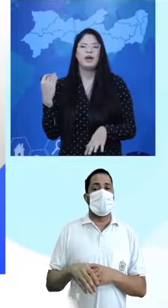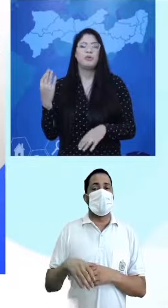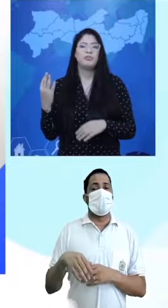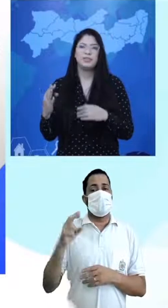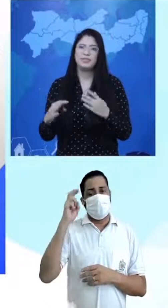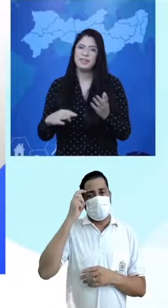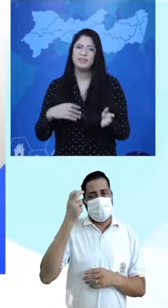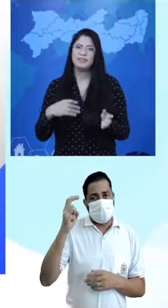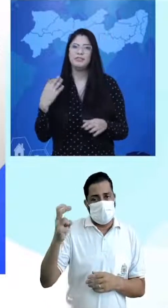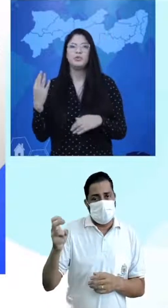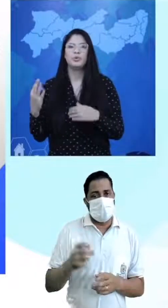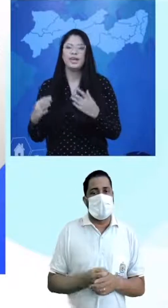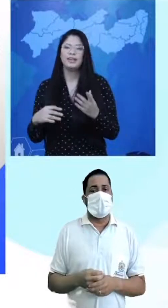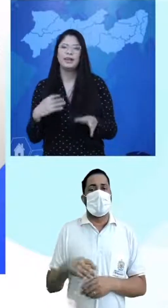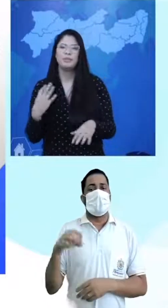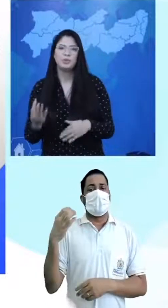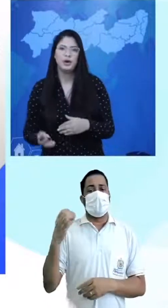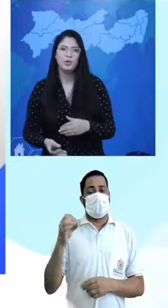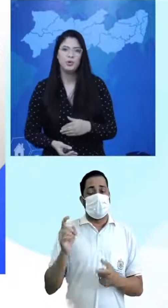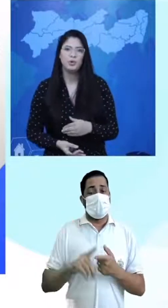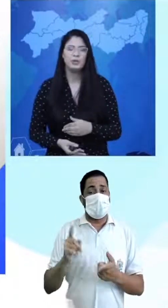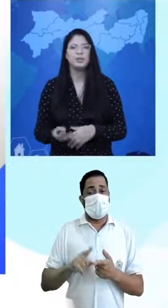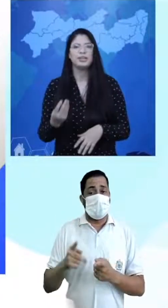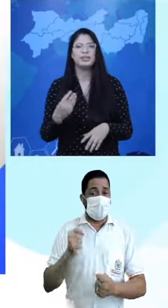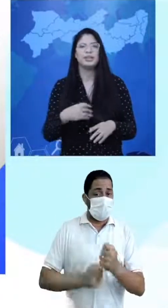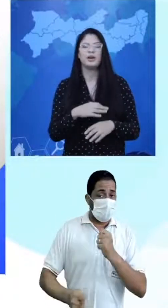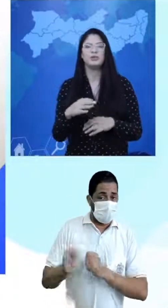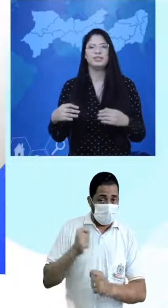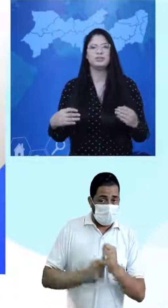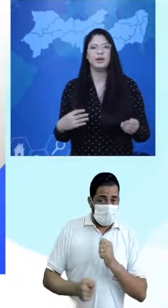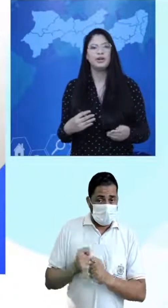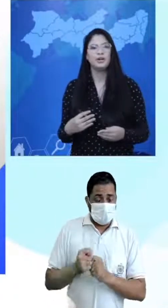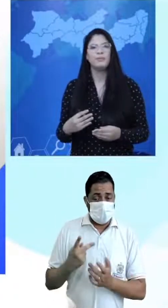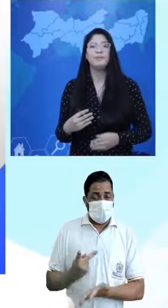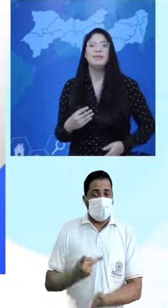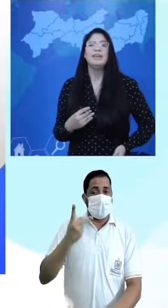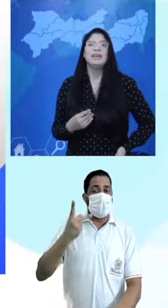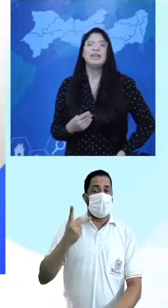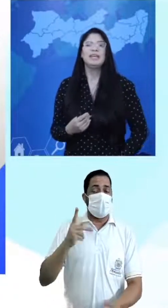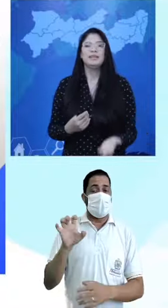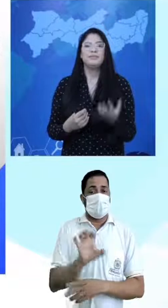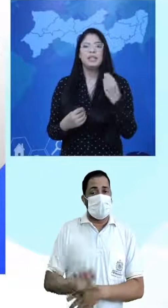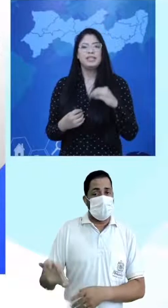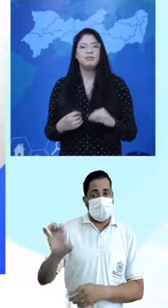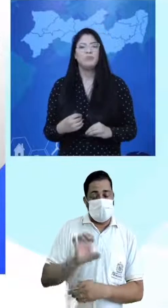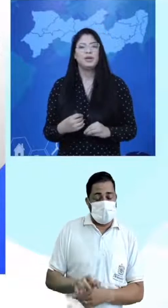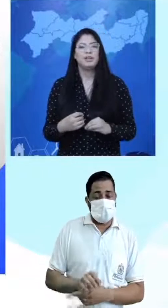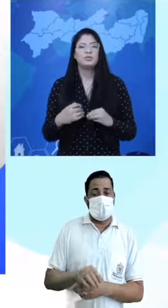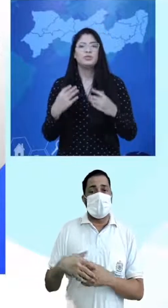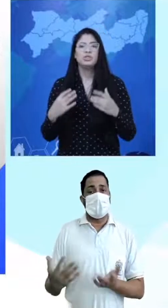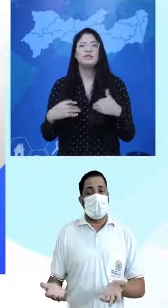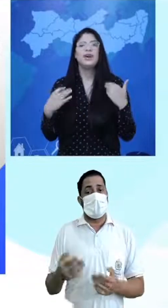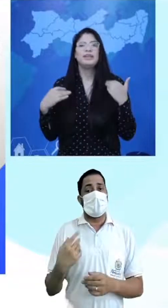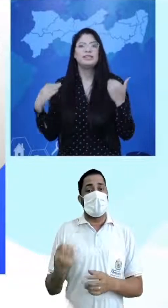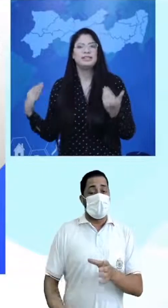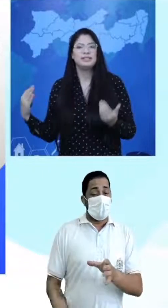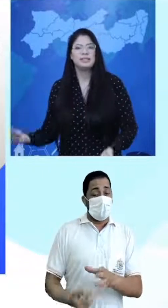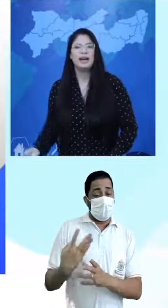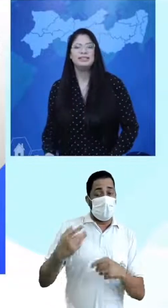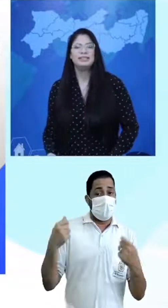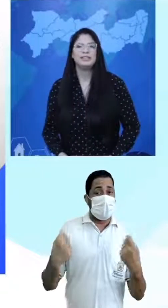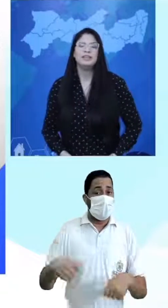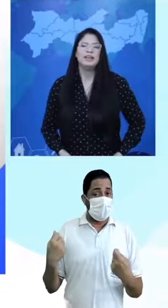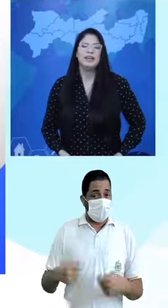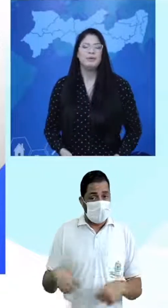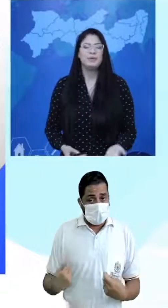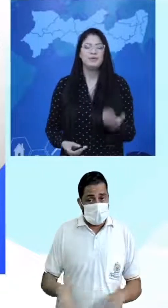um movimento científico e até mesmo econômico que aconteceu na Europa. E nesse momento surgiu a